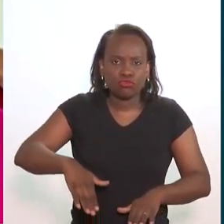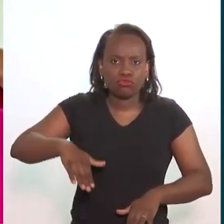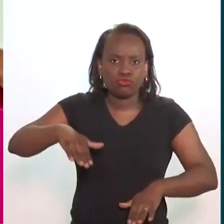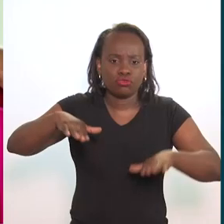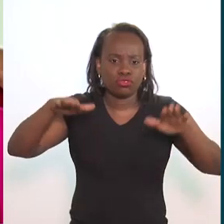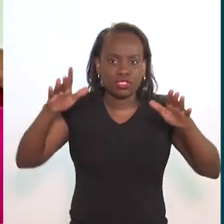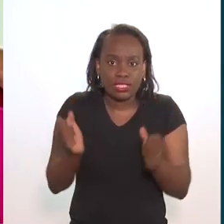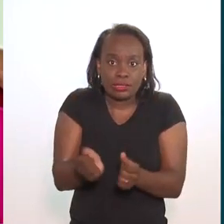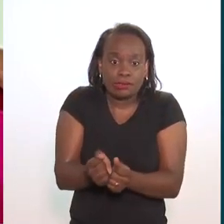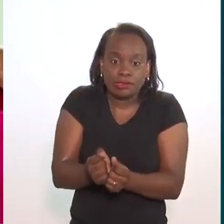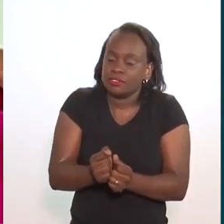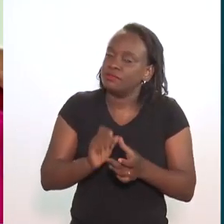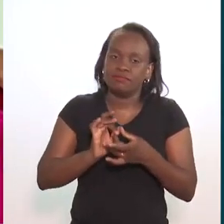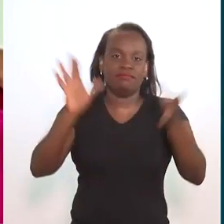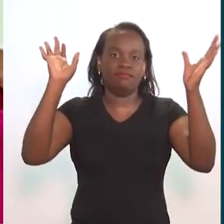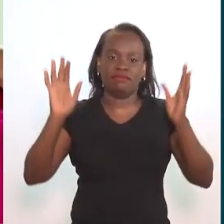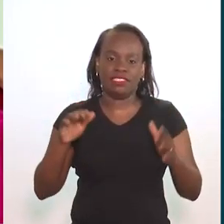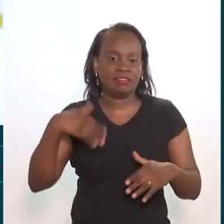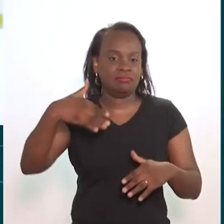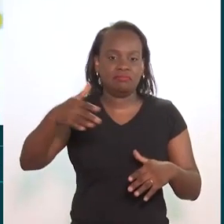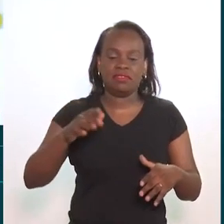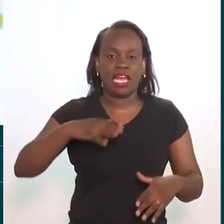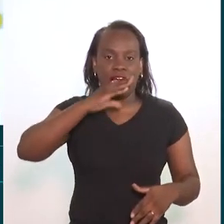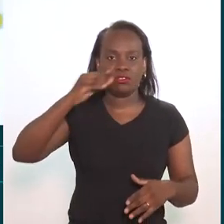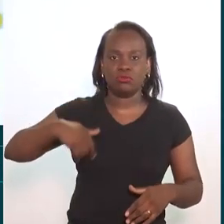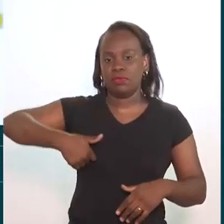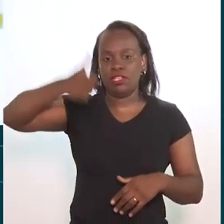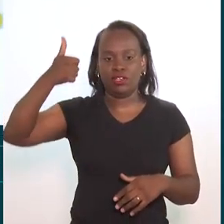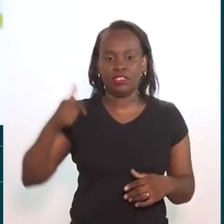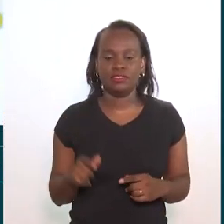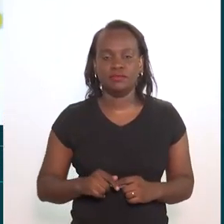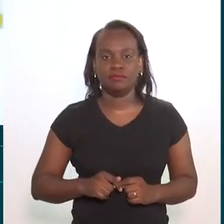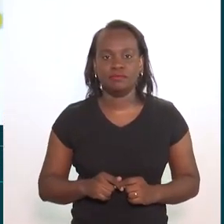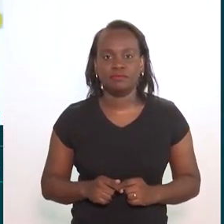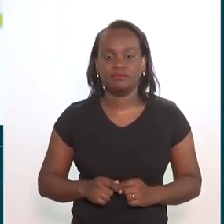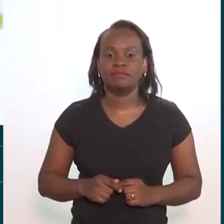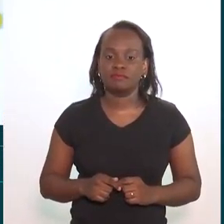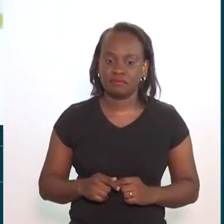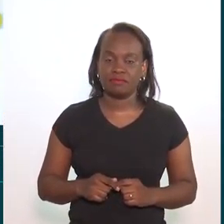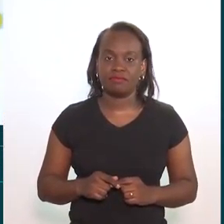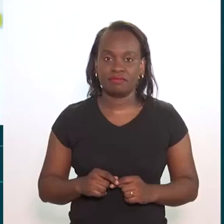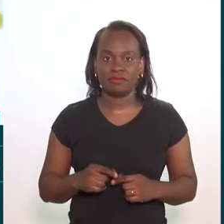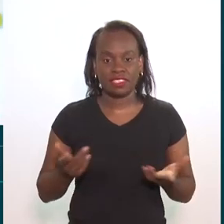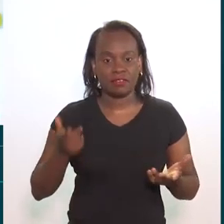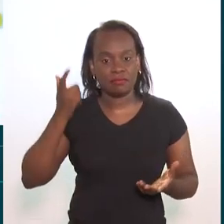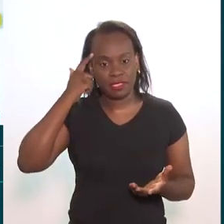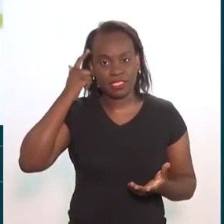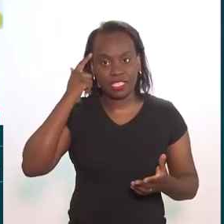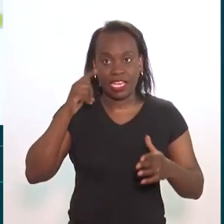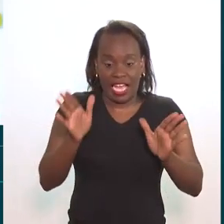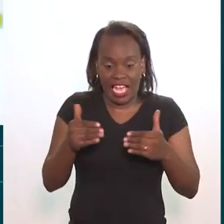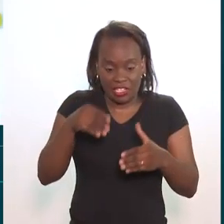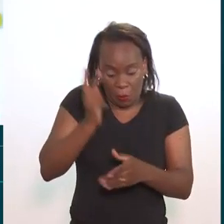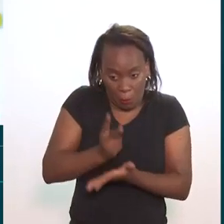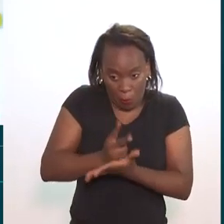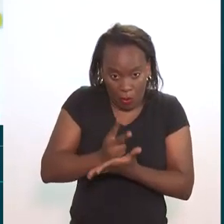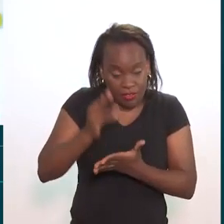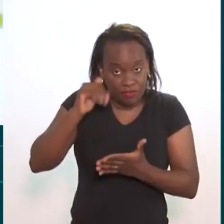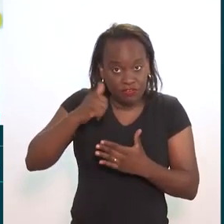pequenininho, ninguém segura elas lá na frente, né? Vão ser adultos muito melhores. É, dá medo pensar fora da caixa,